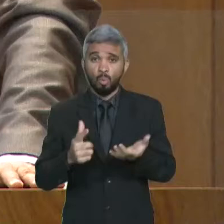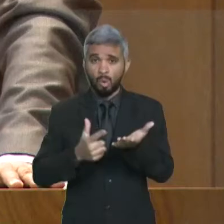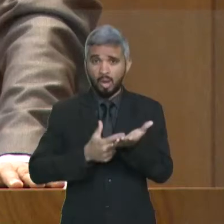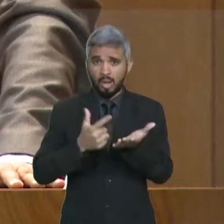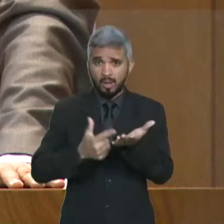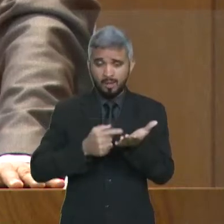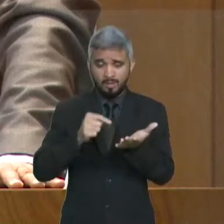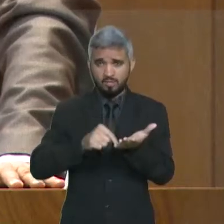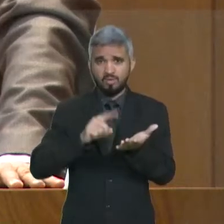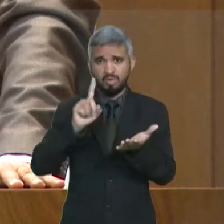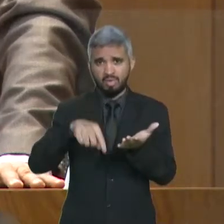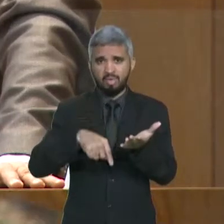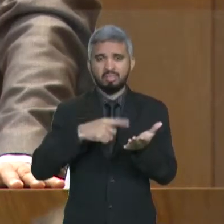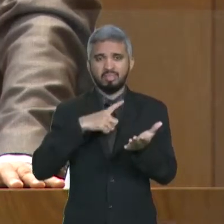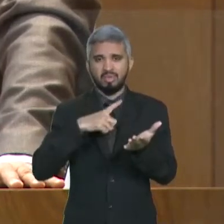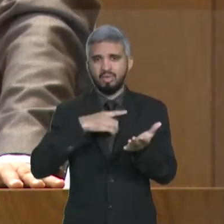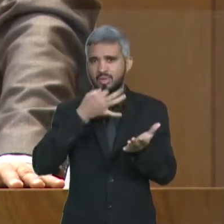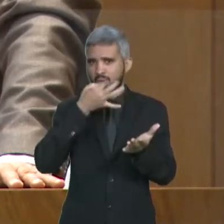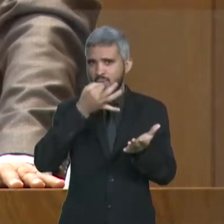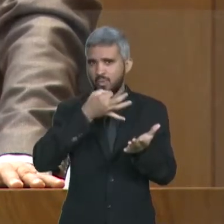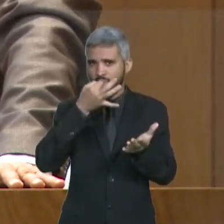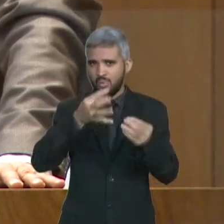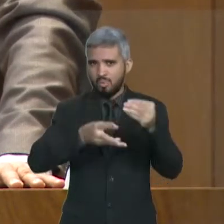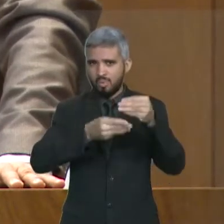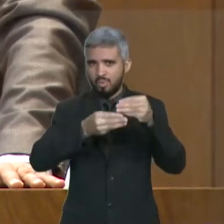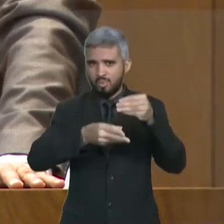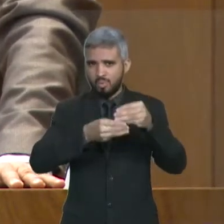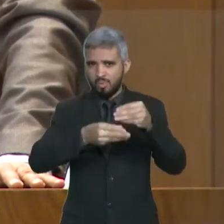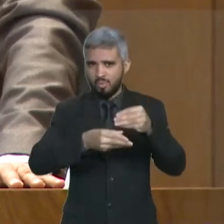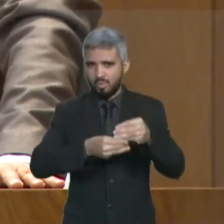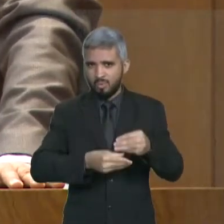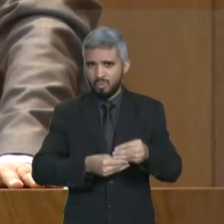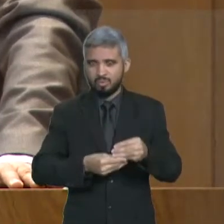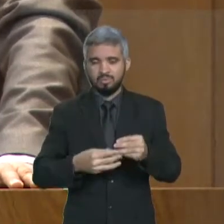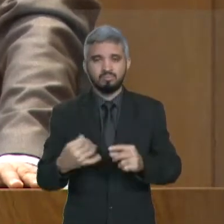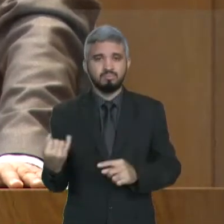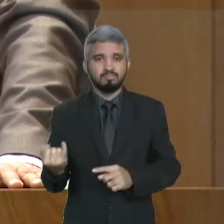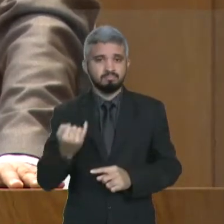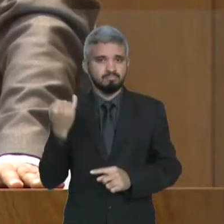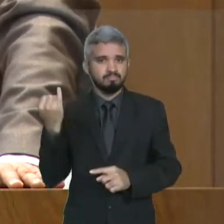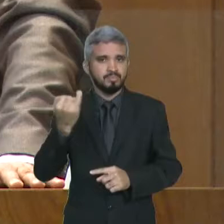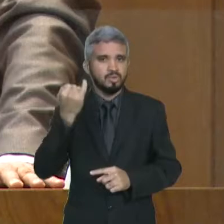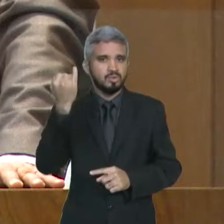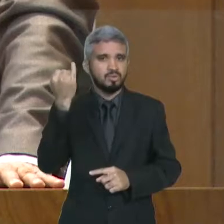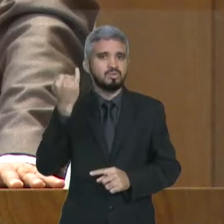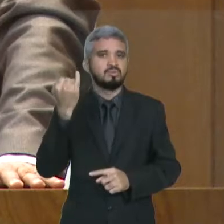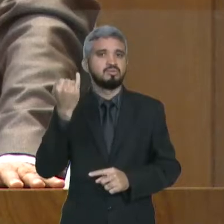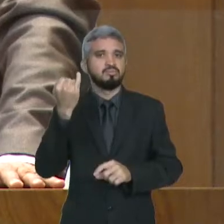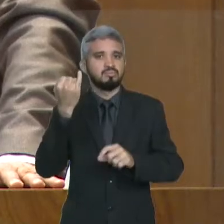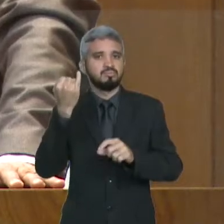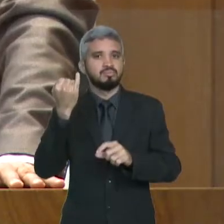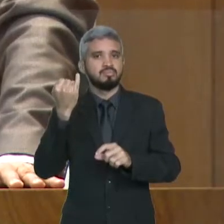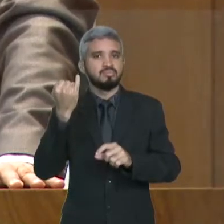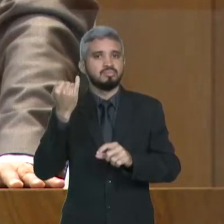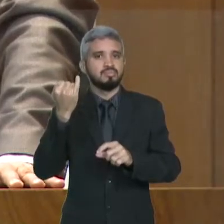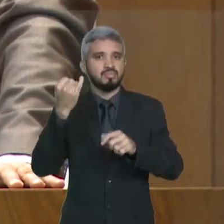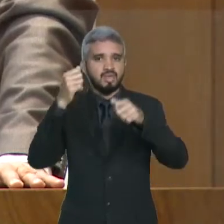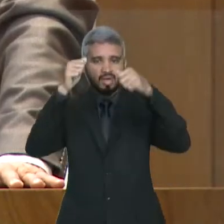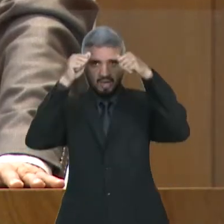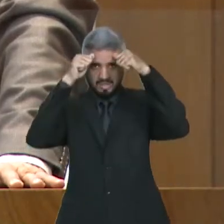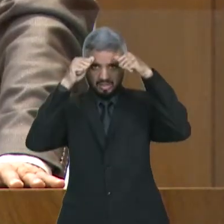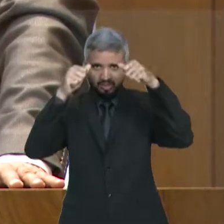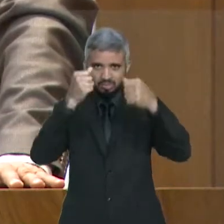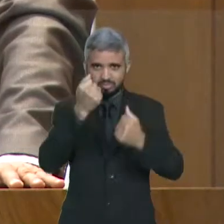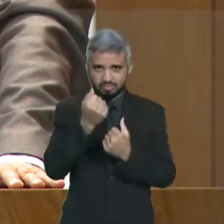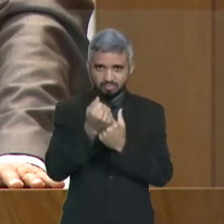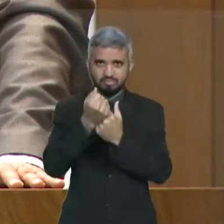é muito importante Oi para o conhecimento de causa tu estás a nossa as assessorias o